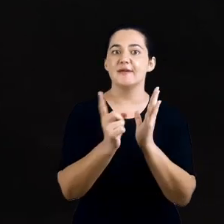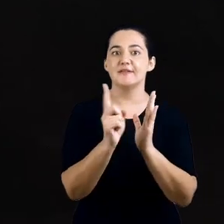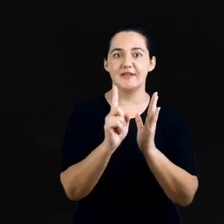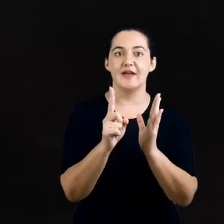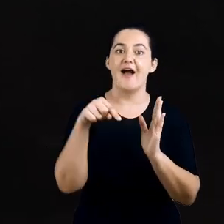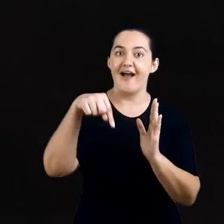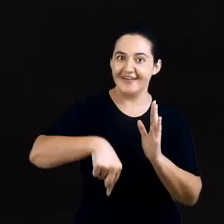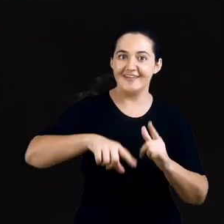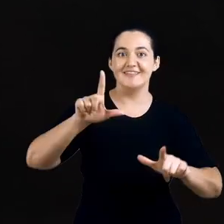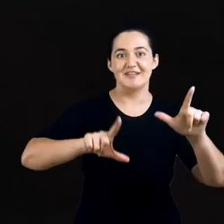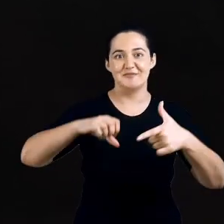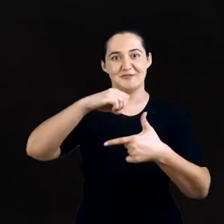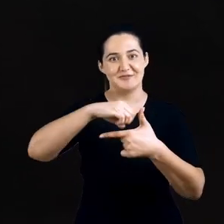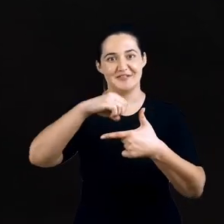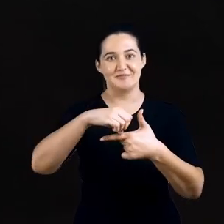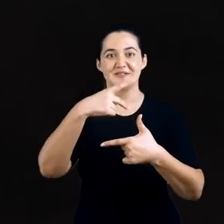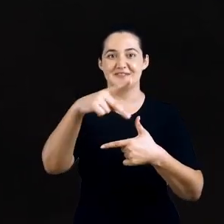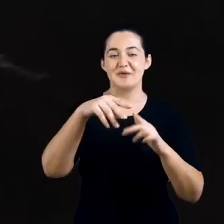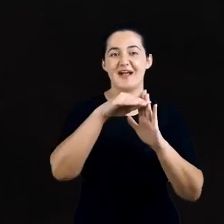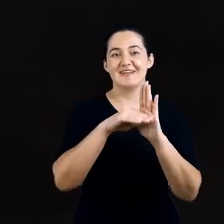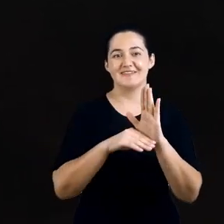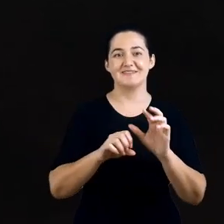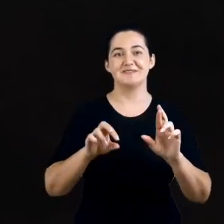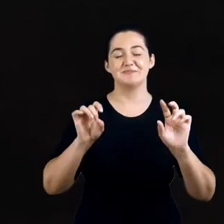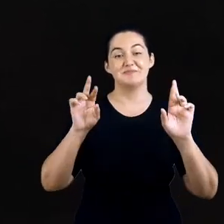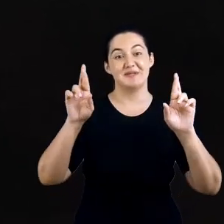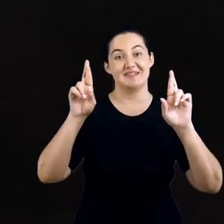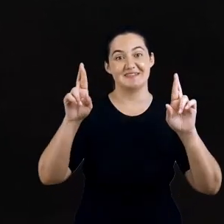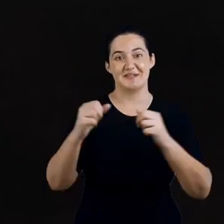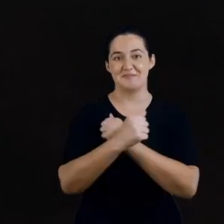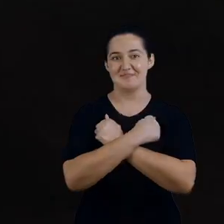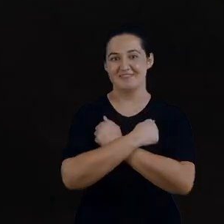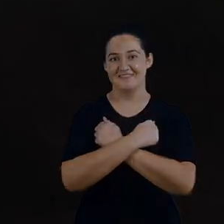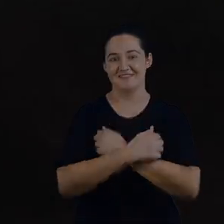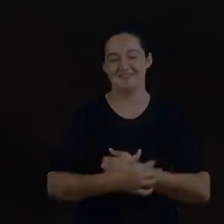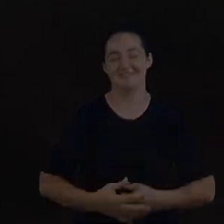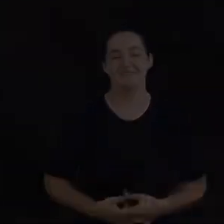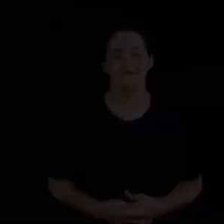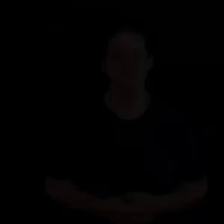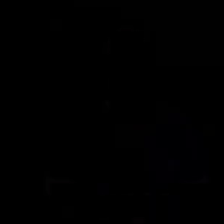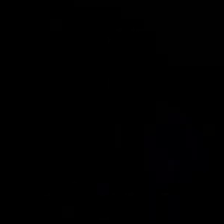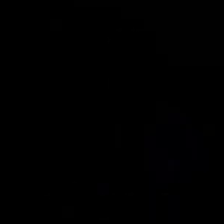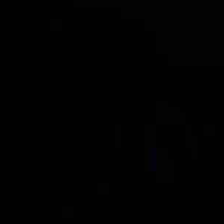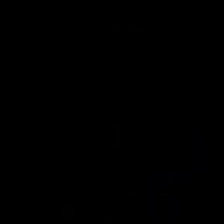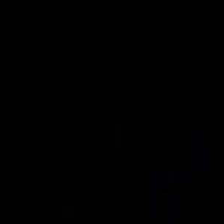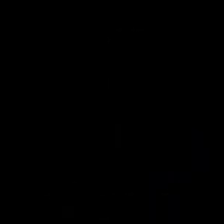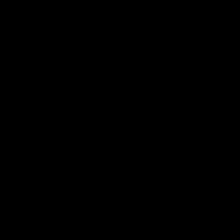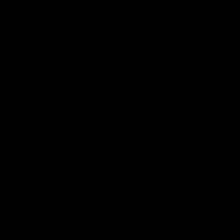perder o nosso encontro aqui na TV Novo Tempo, o seu canal da esperança. Um abraço e até lá!